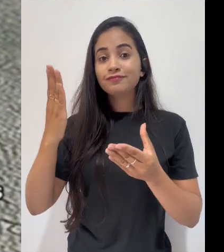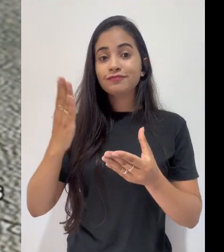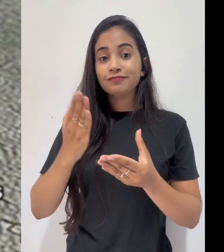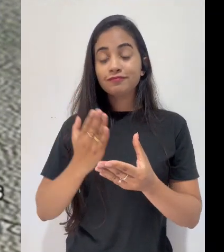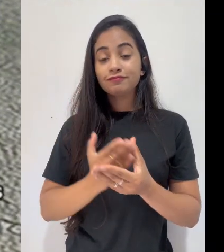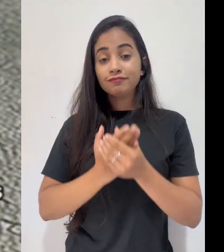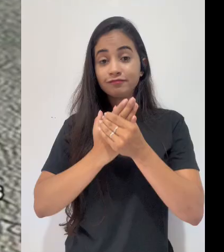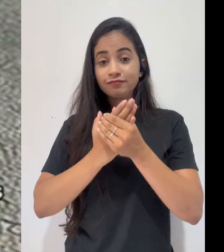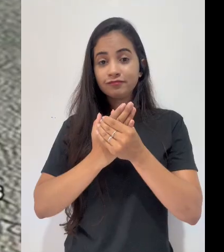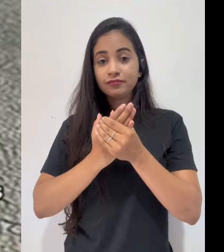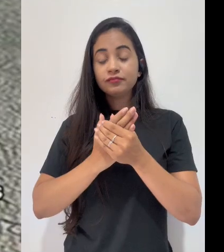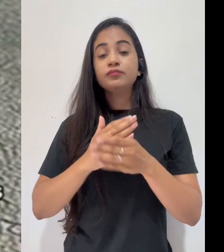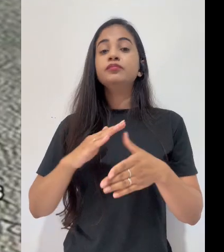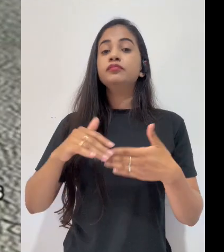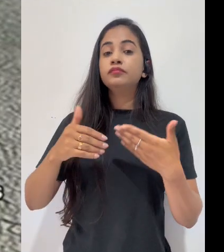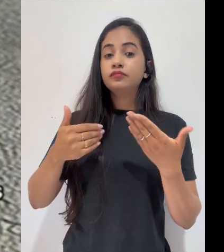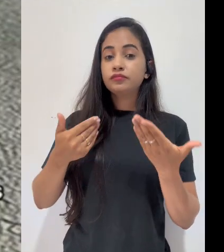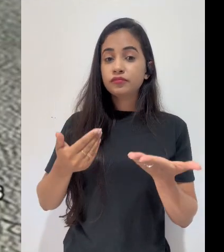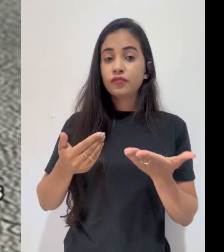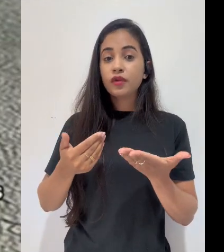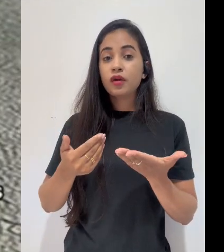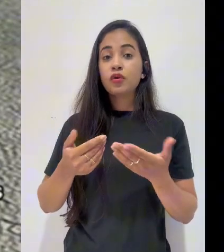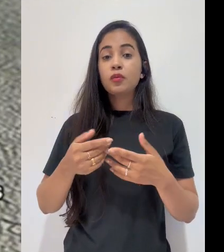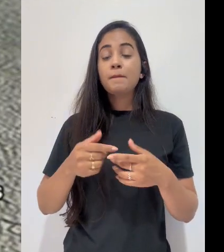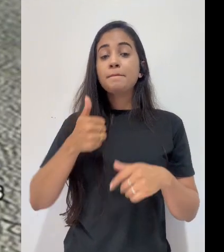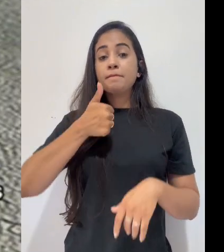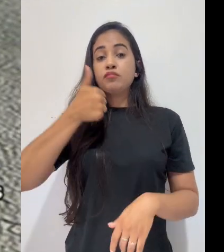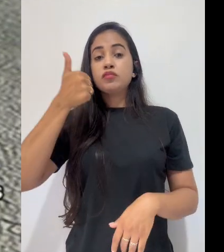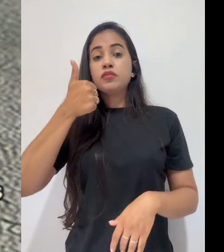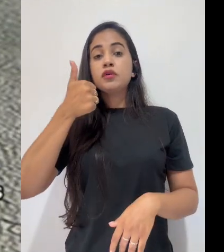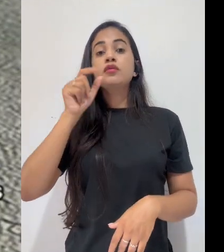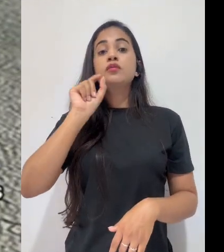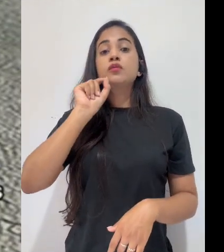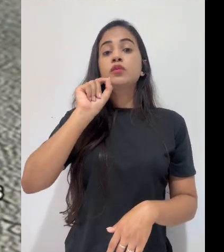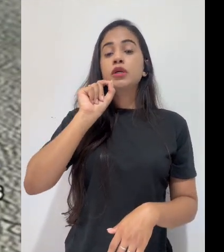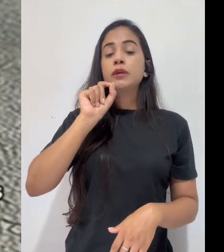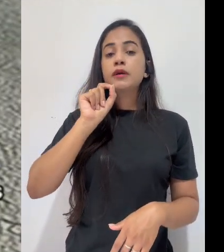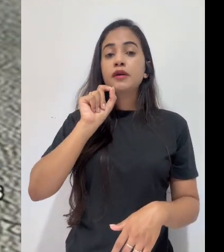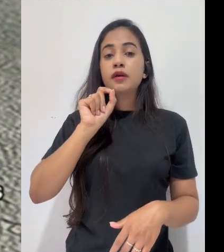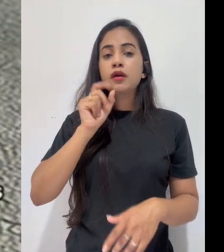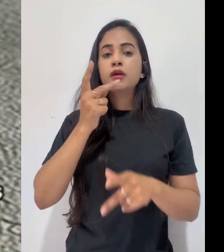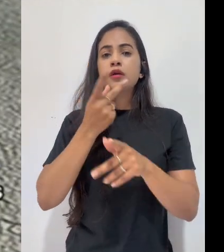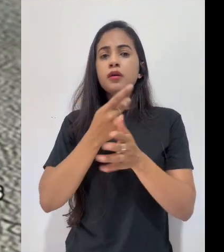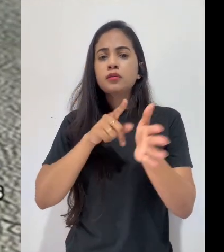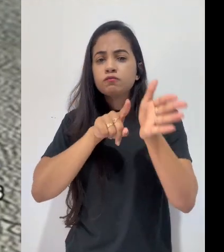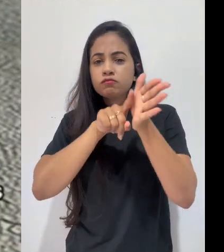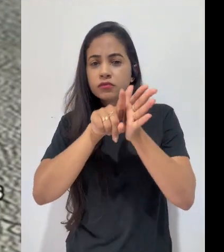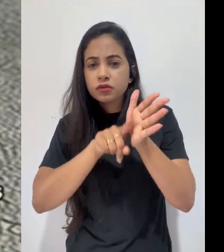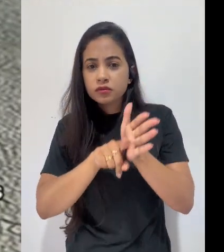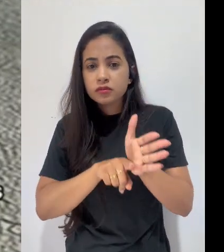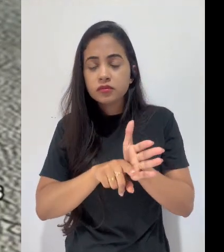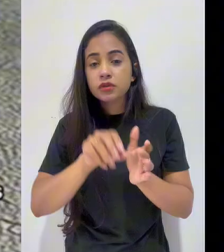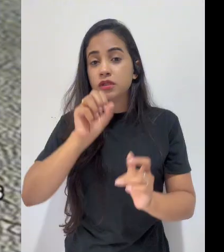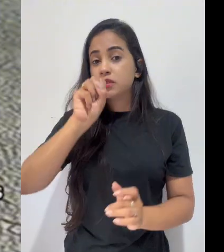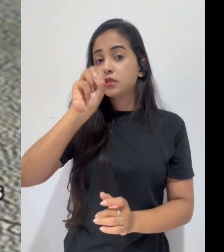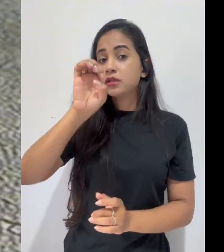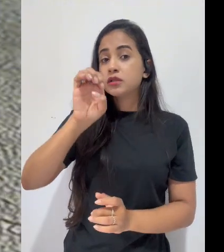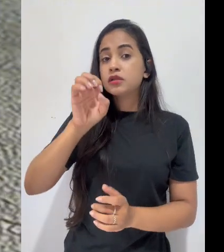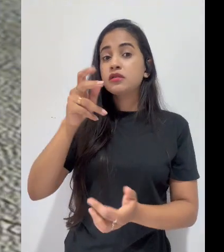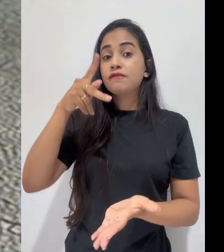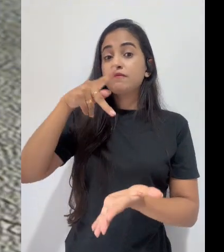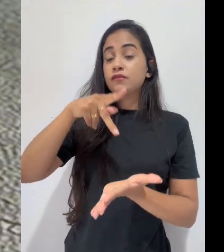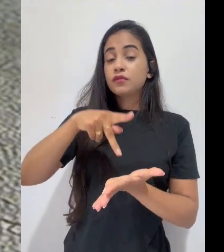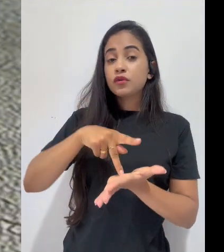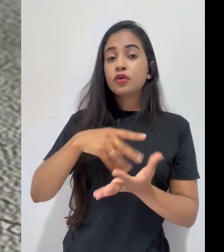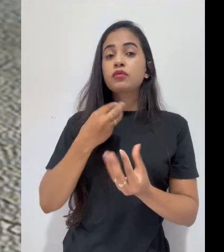dele. Como no nosso caso nós sempre procuramos verificar os fatos mesmo como ocorreram e